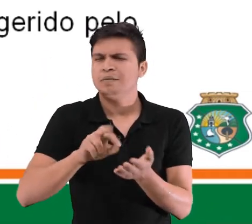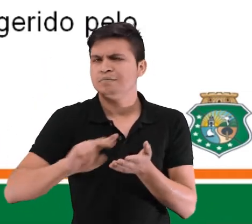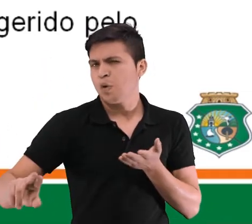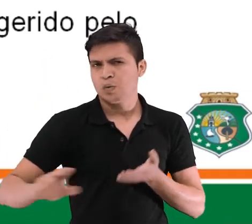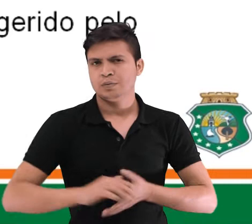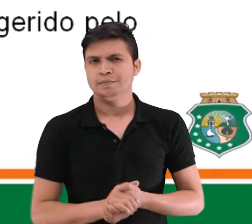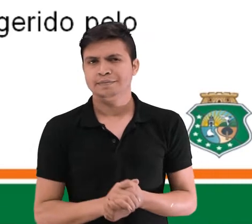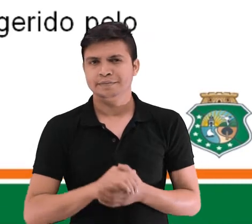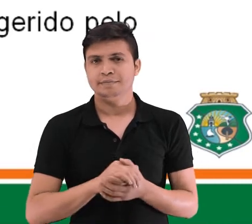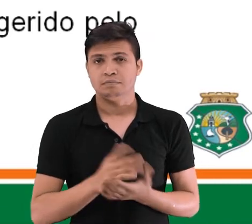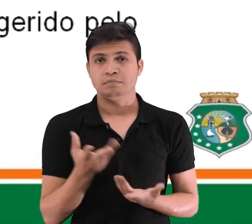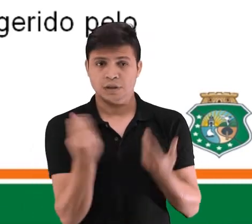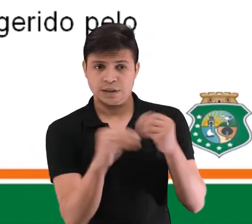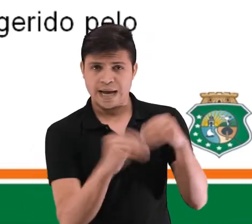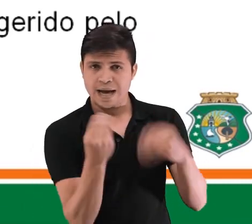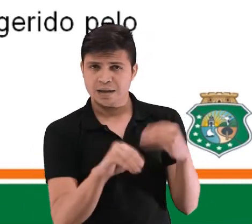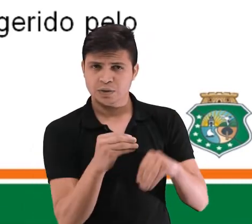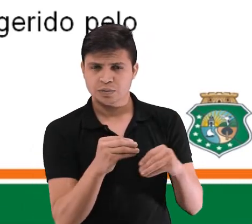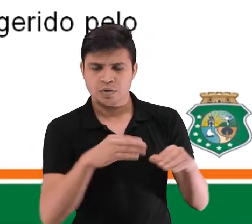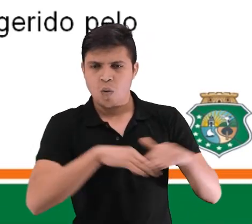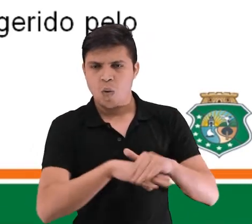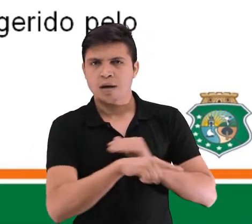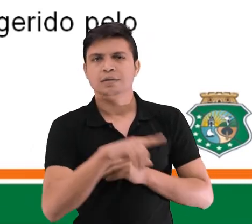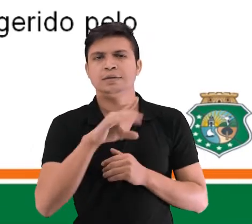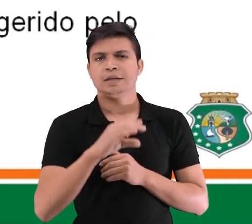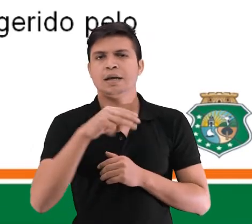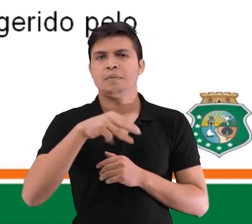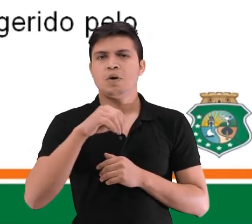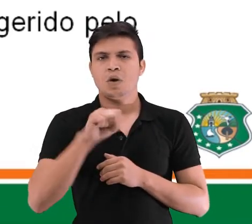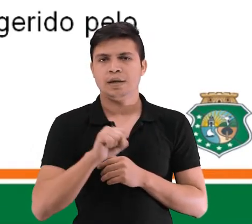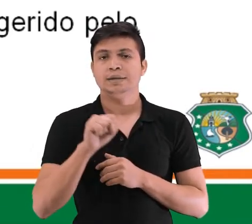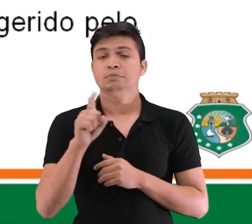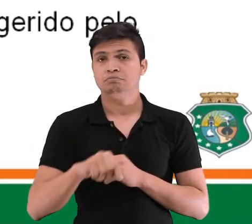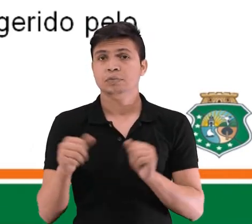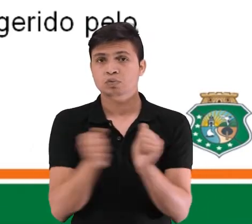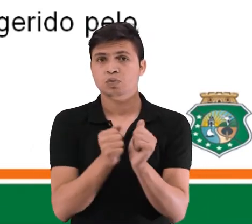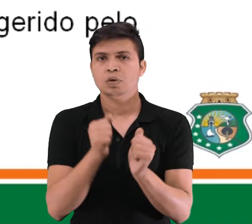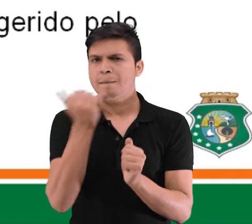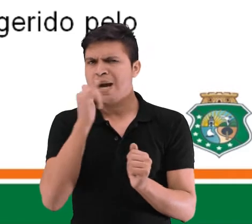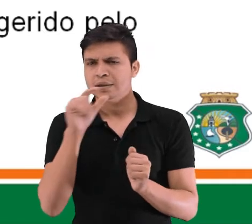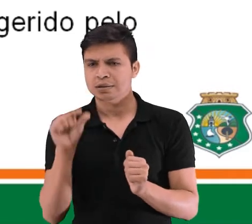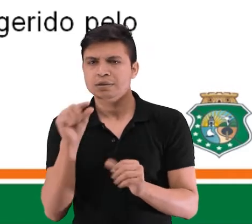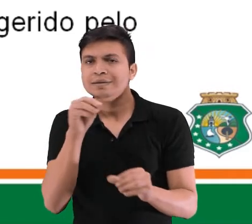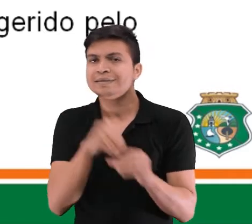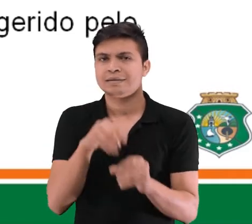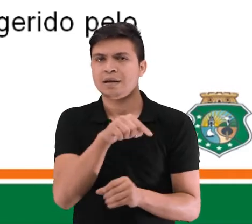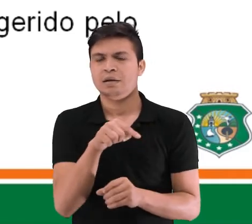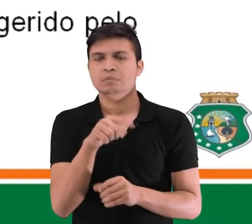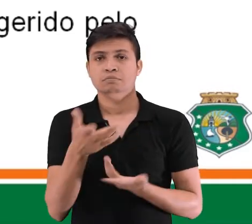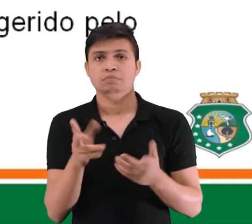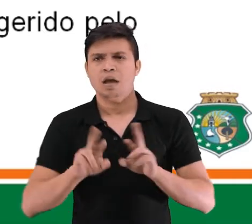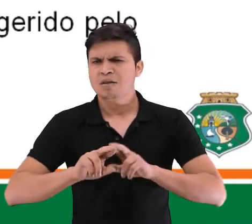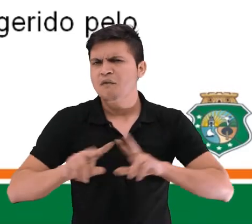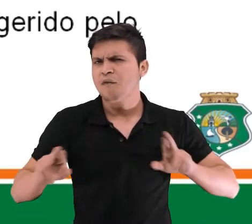Dados são mantidos no CMOS por uma bateria interna. Muitas das configurações estão relacionadas com o